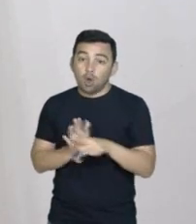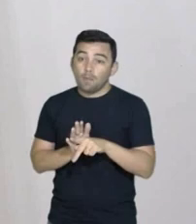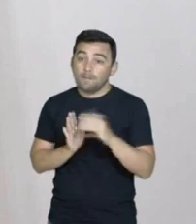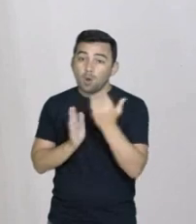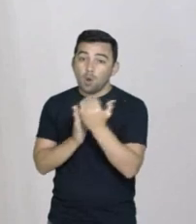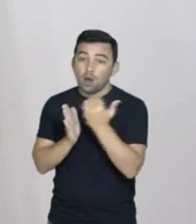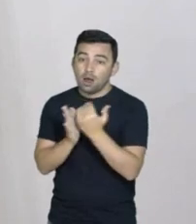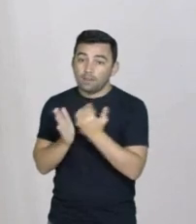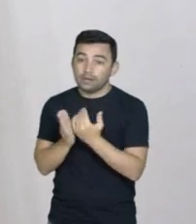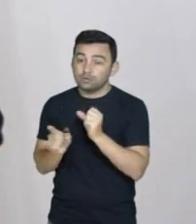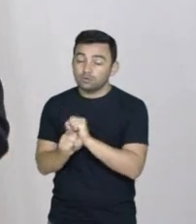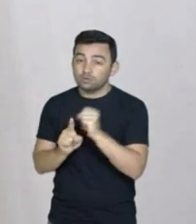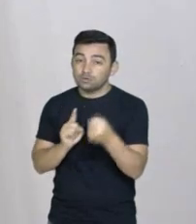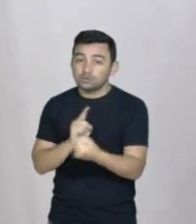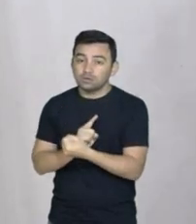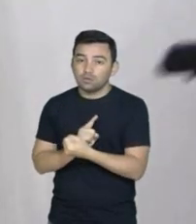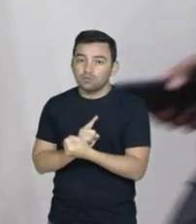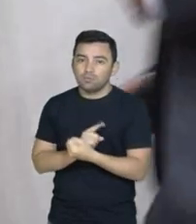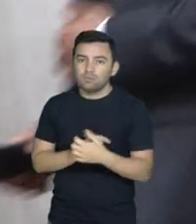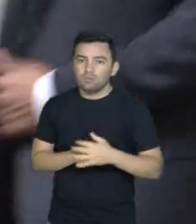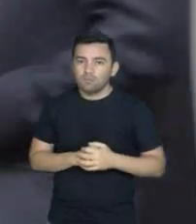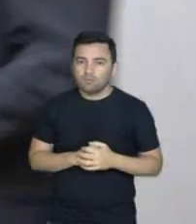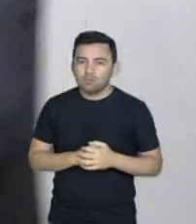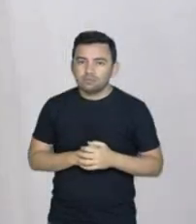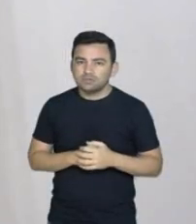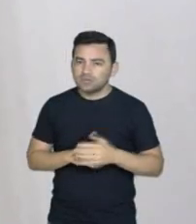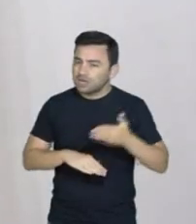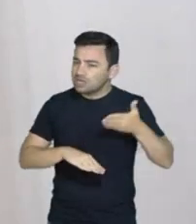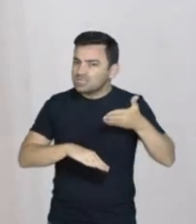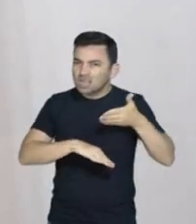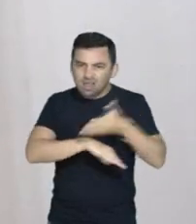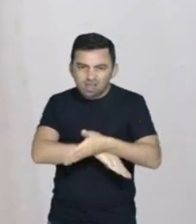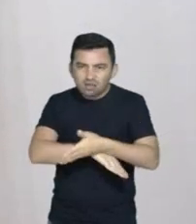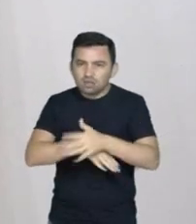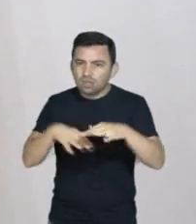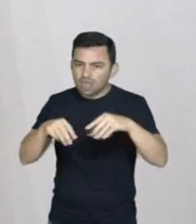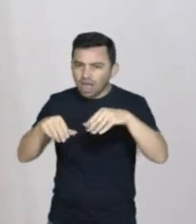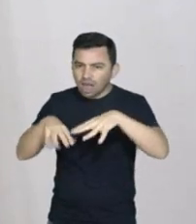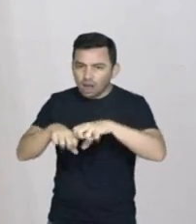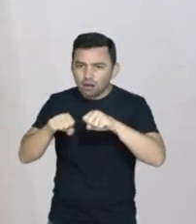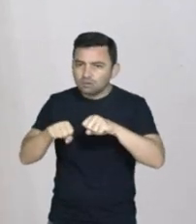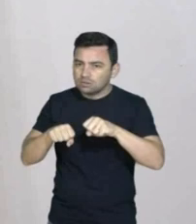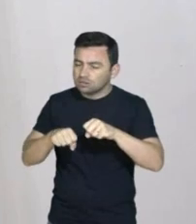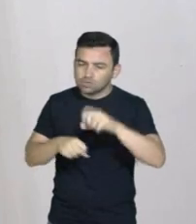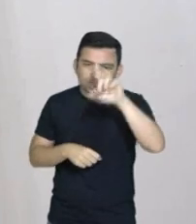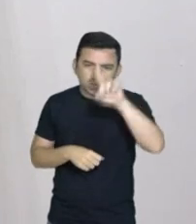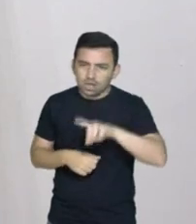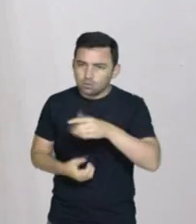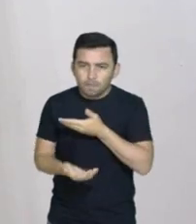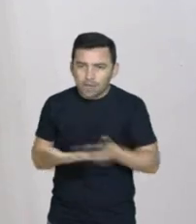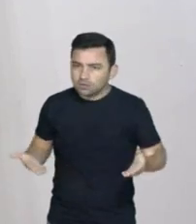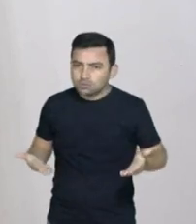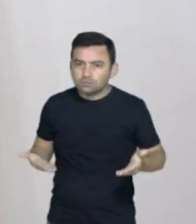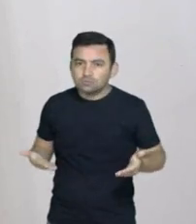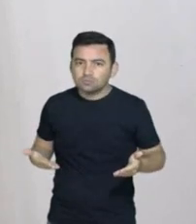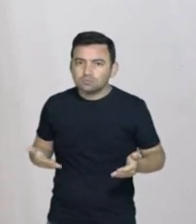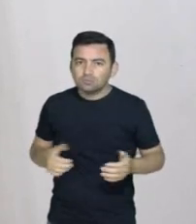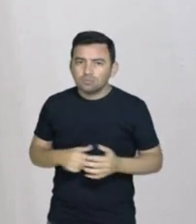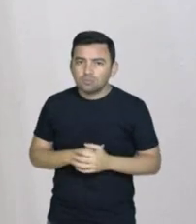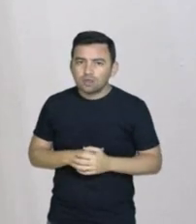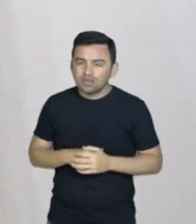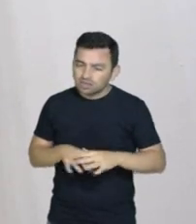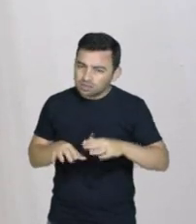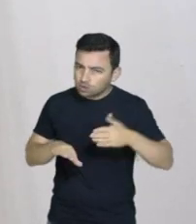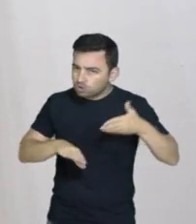social invadiu terra não pode ter direito até recebendo auxílio invadiu